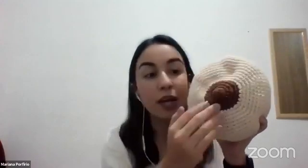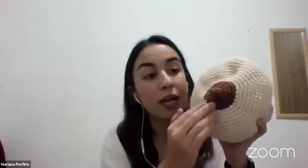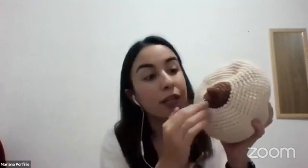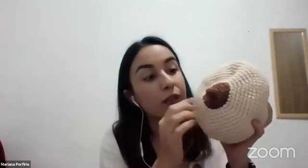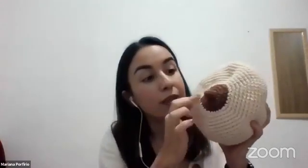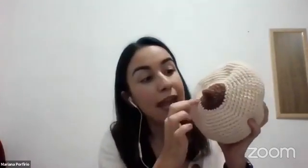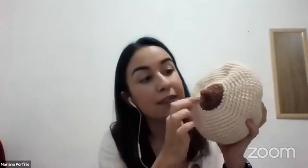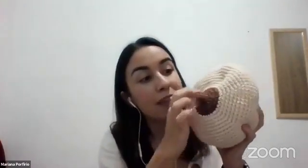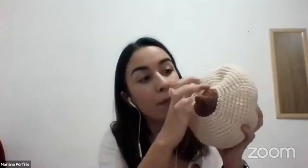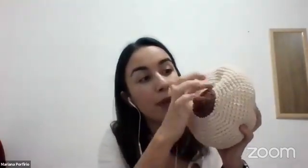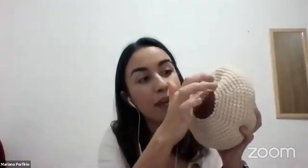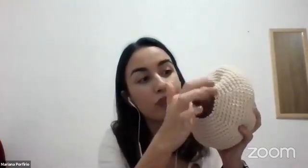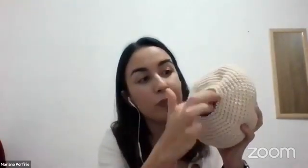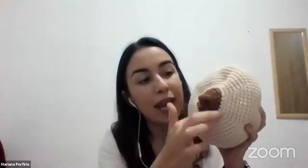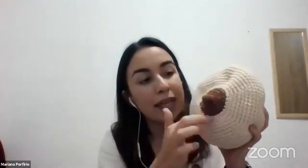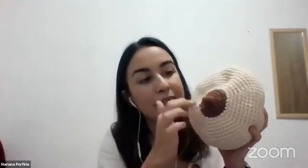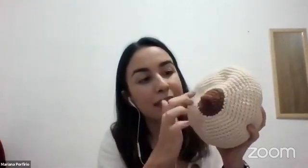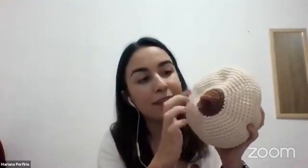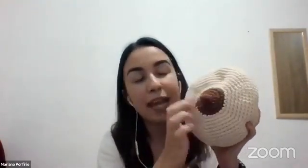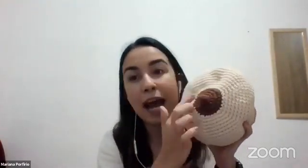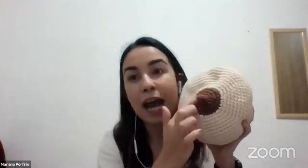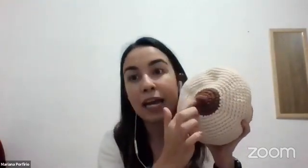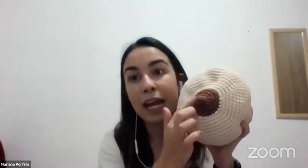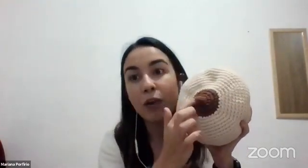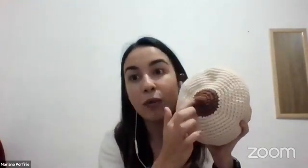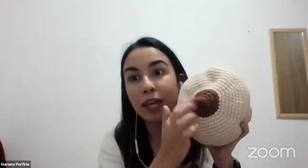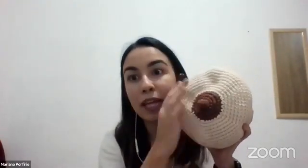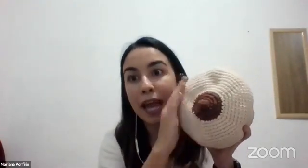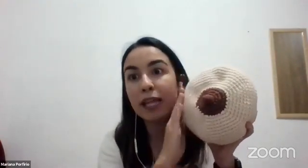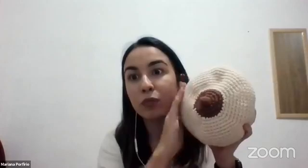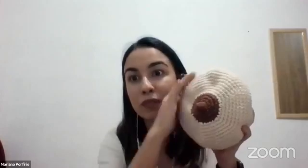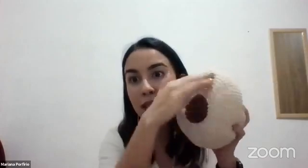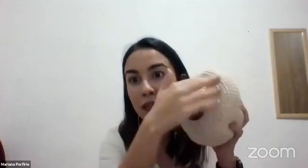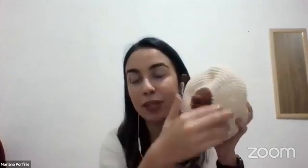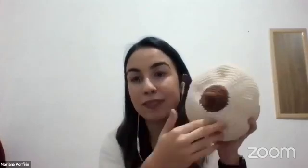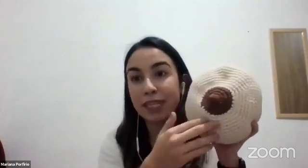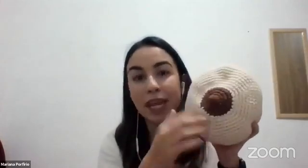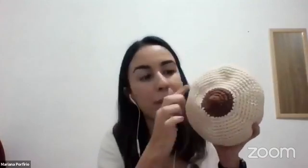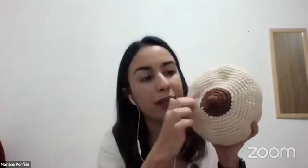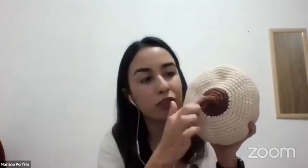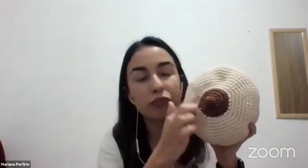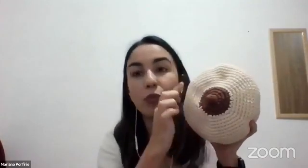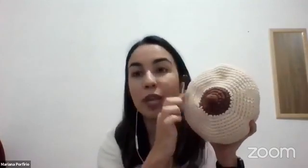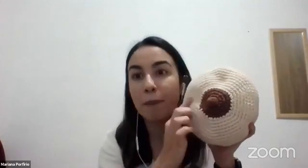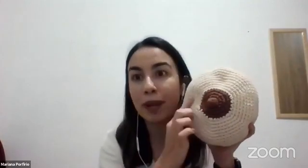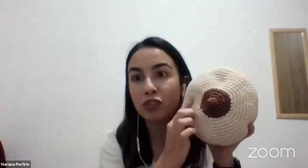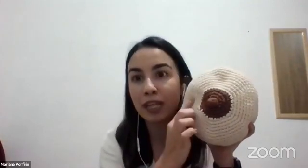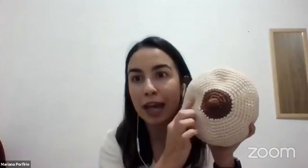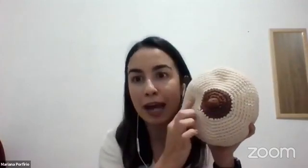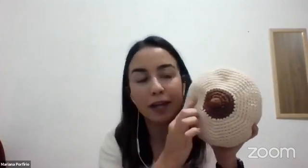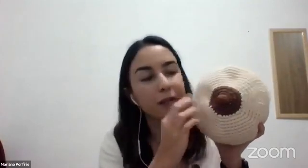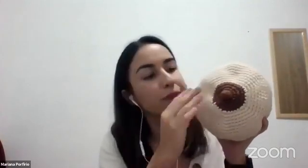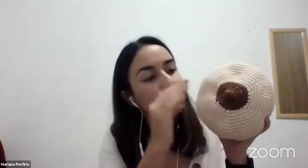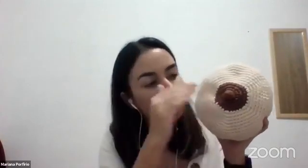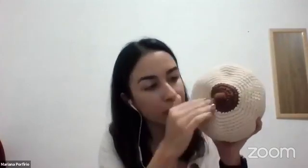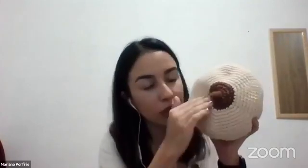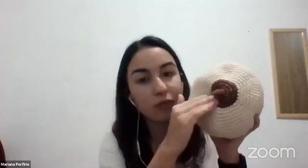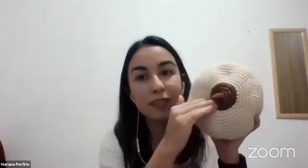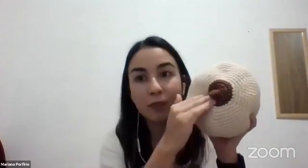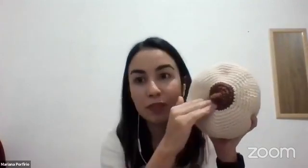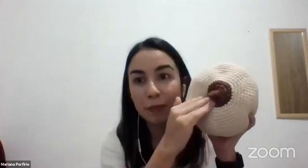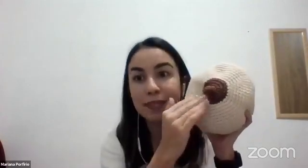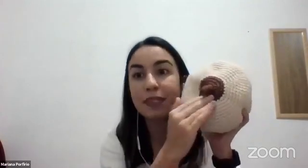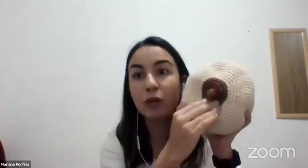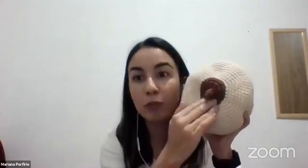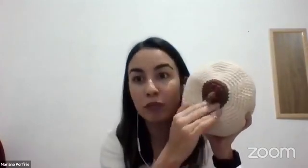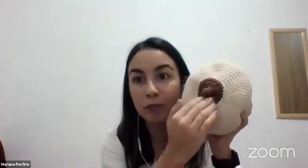movimento. Nessa parte mais entre a areola, né, e o seio em si, a parte escura e a parte clara, nós